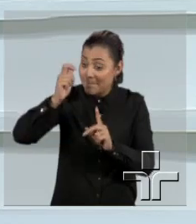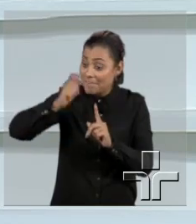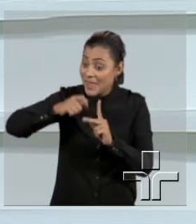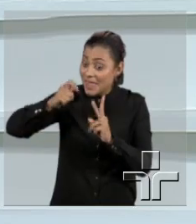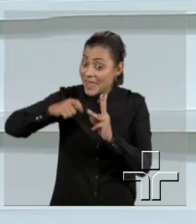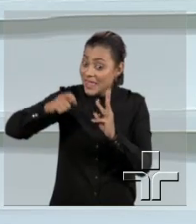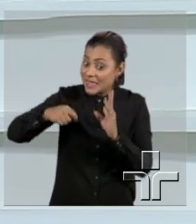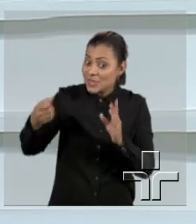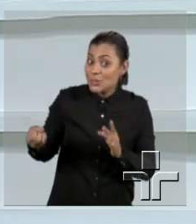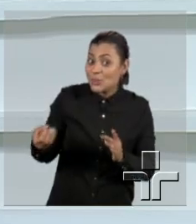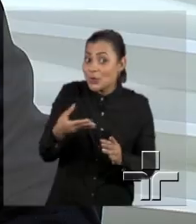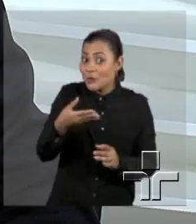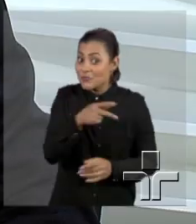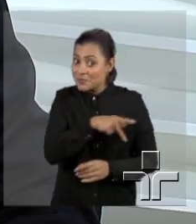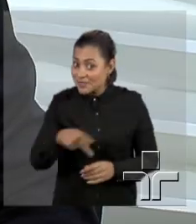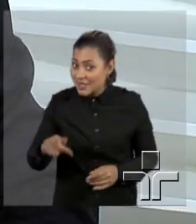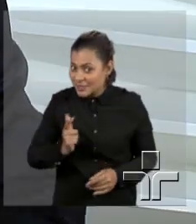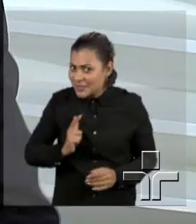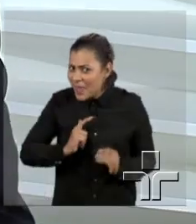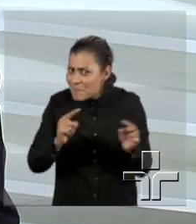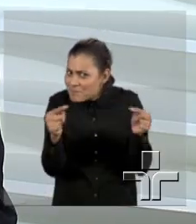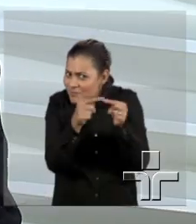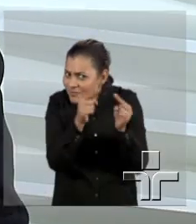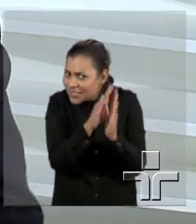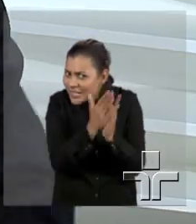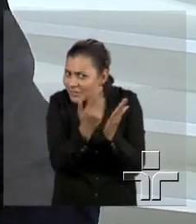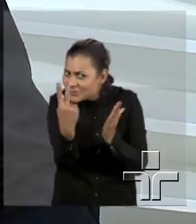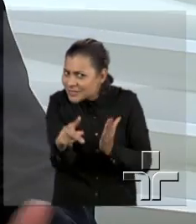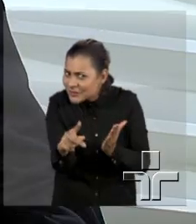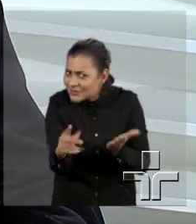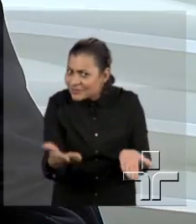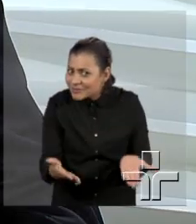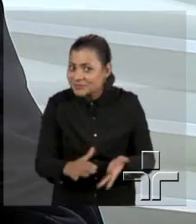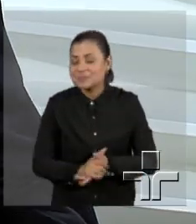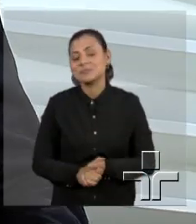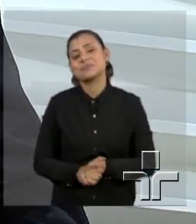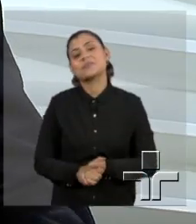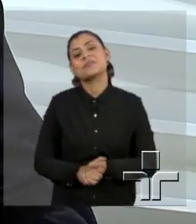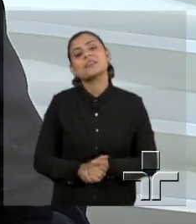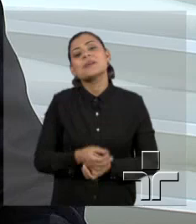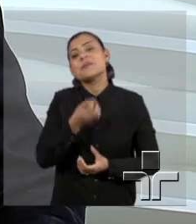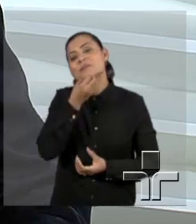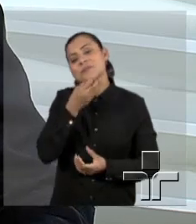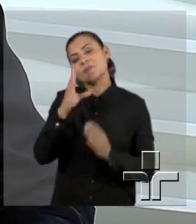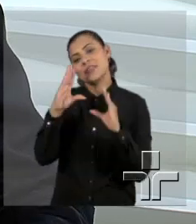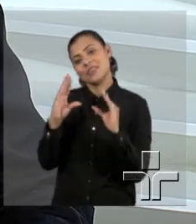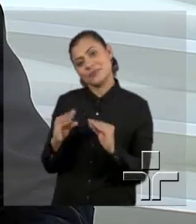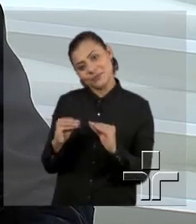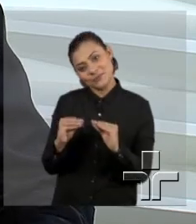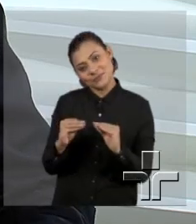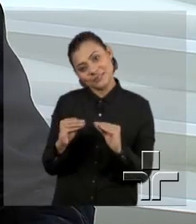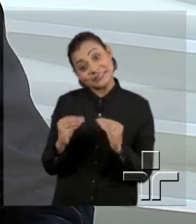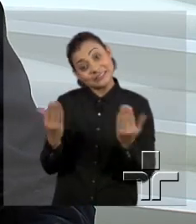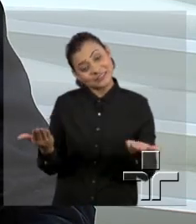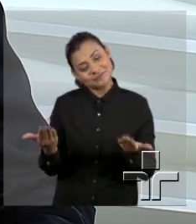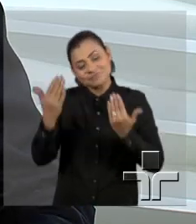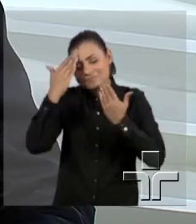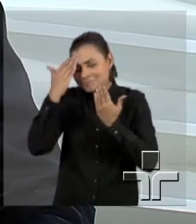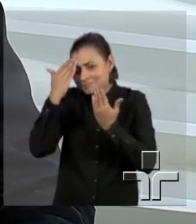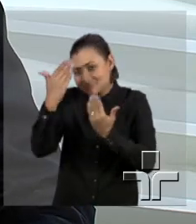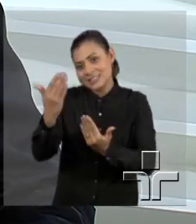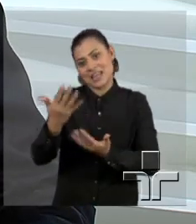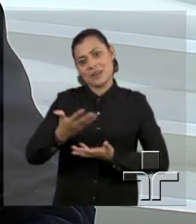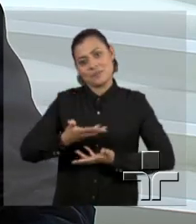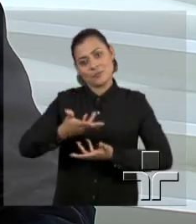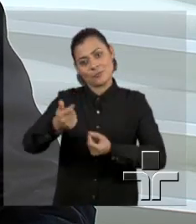nova presidência? Bem, primeiro, boa noite, obrigado pelo